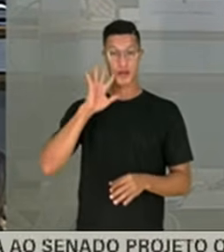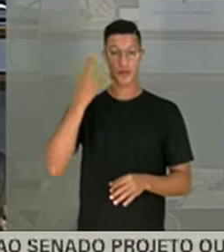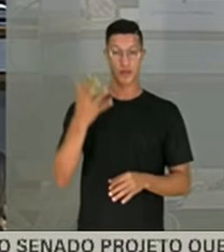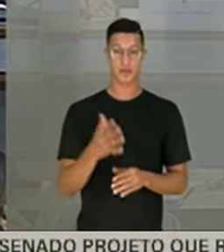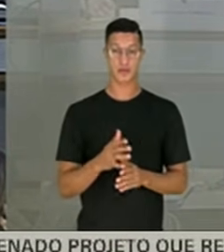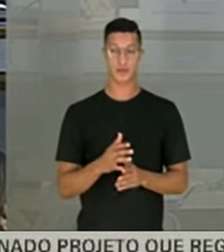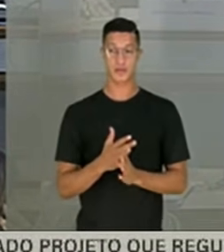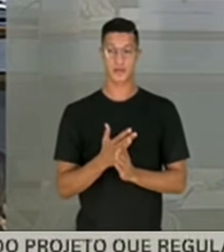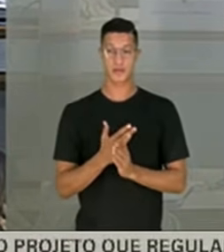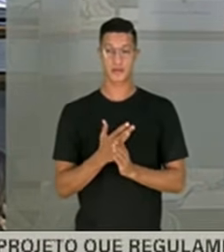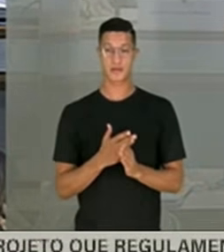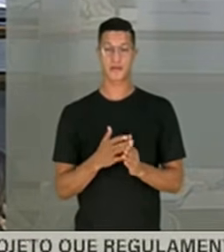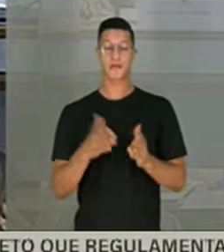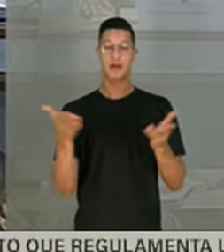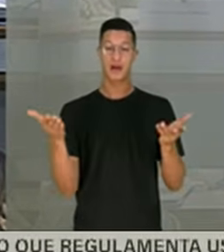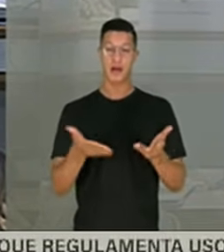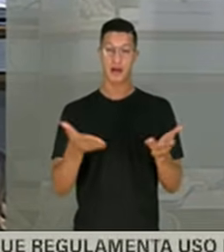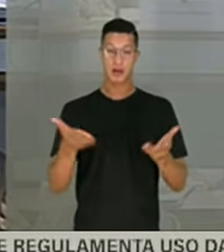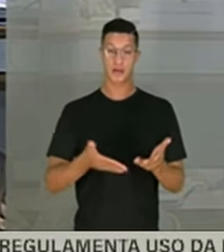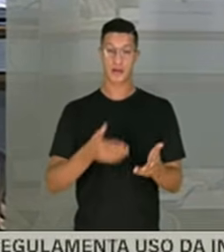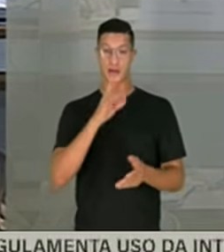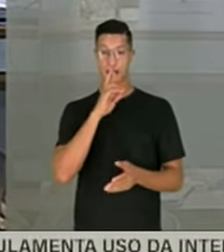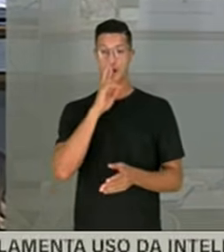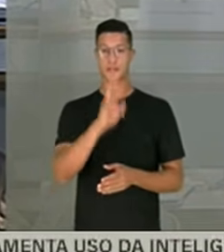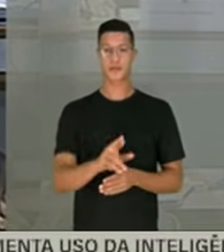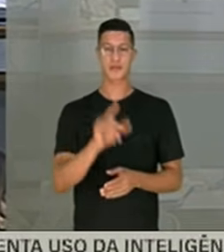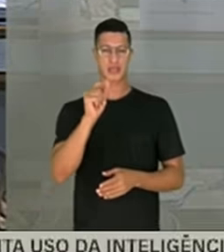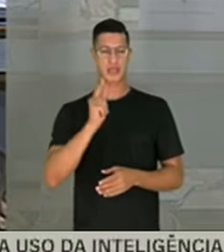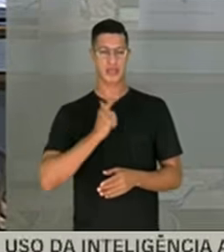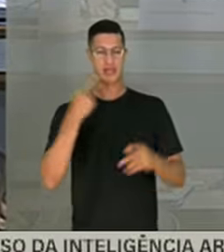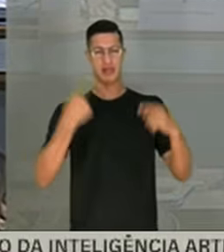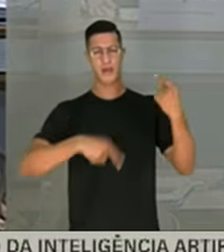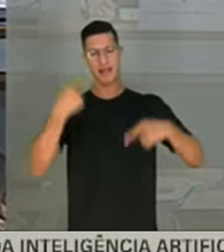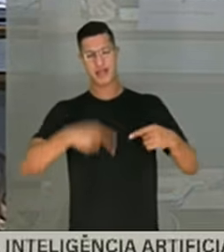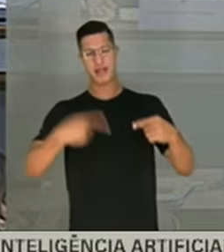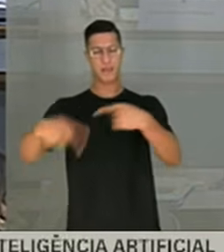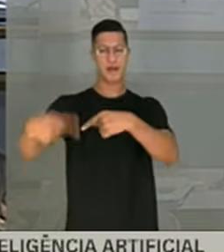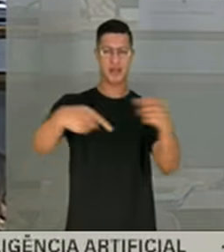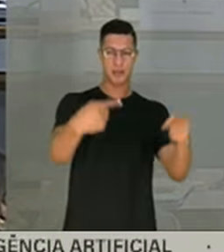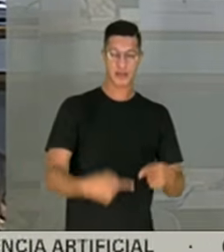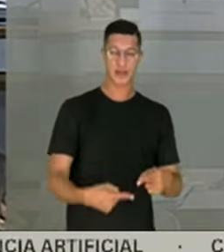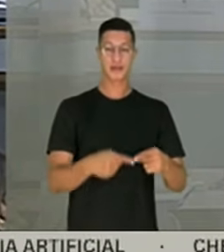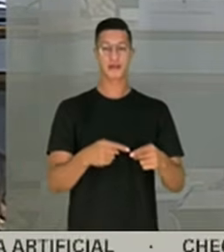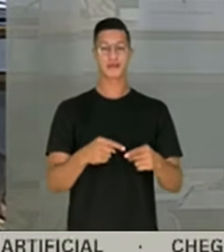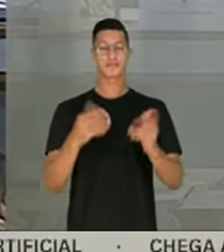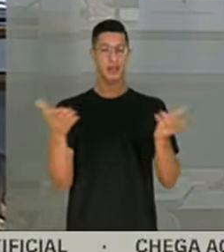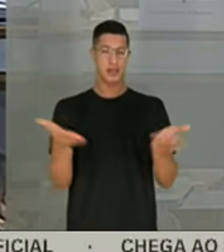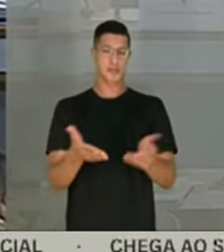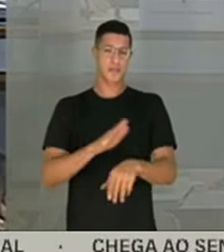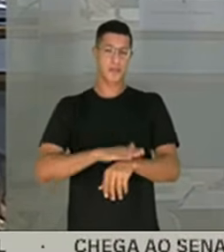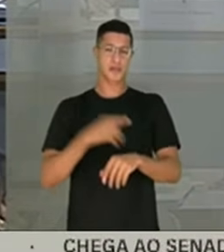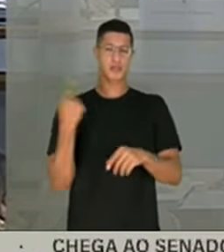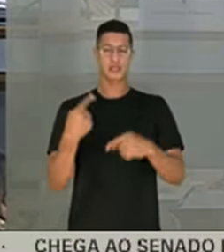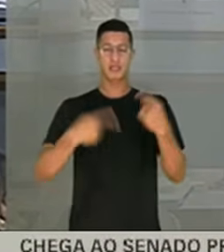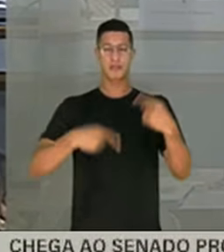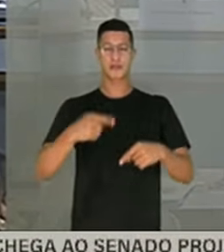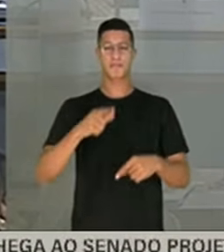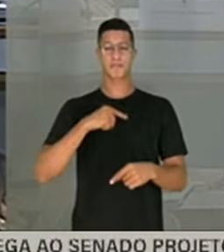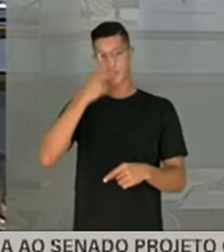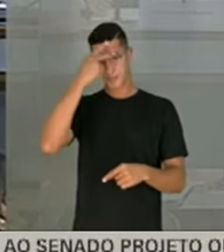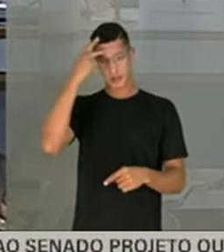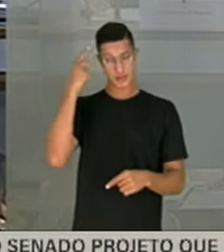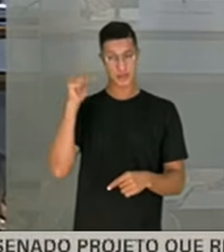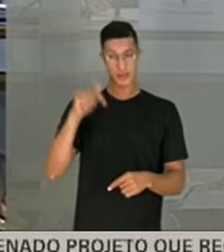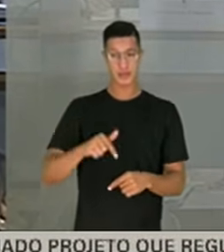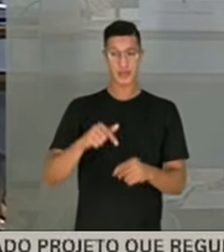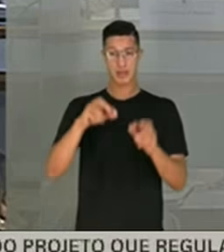resolver, né? Agora, respondendo o negócio de que tem que debater, essa altura do momento que nós estamos debatendo aqui, tem